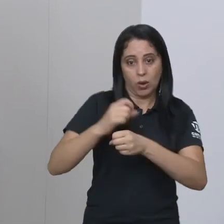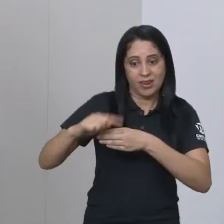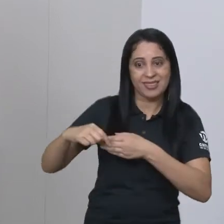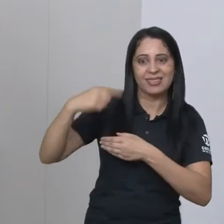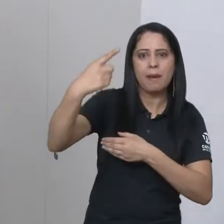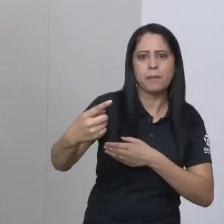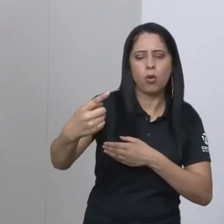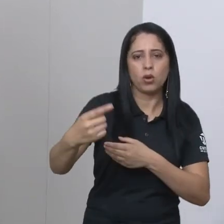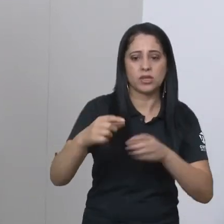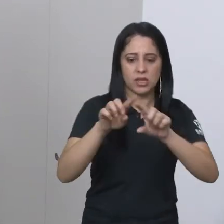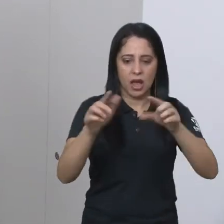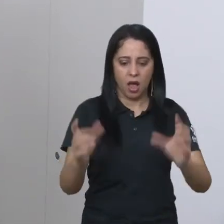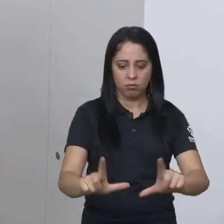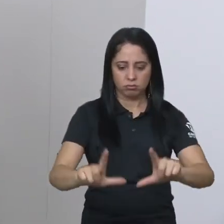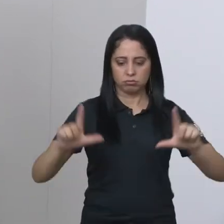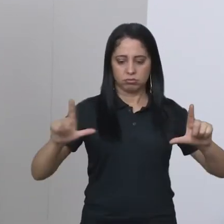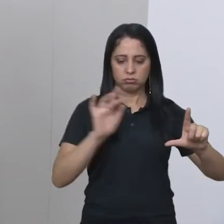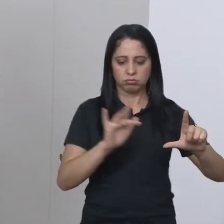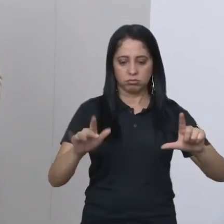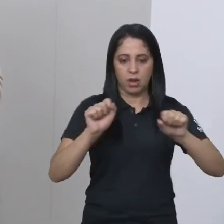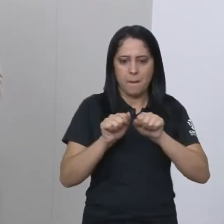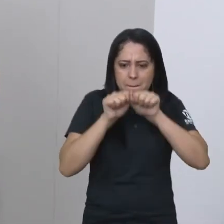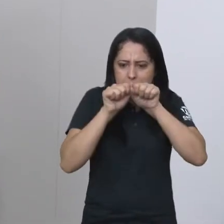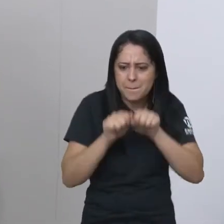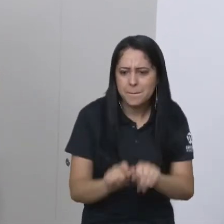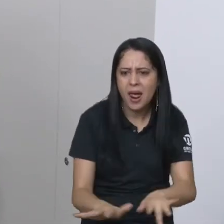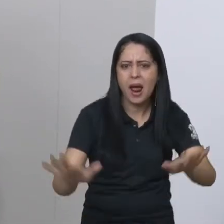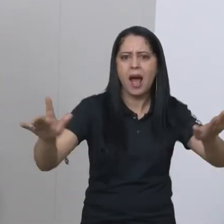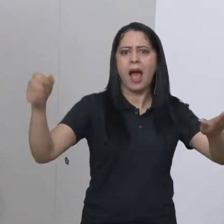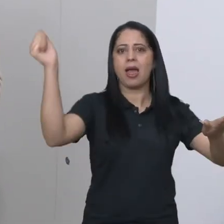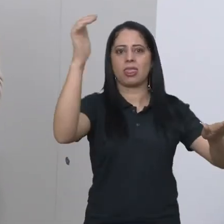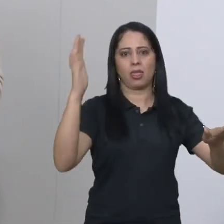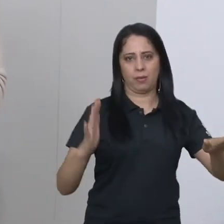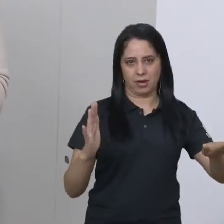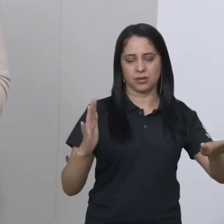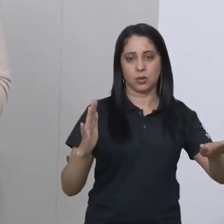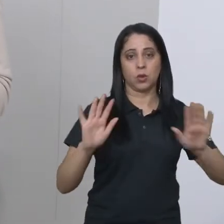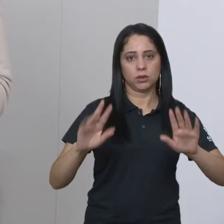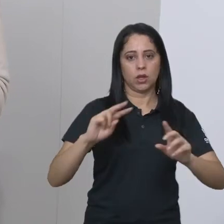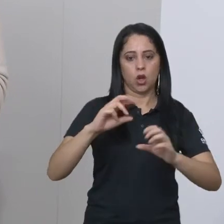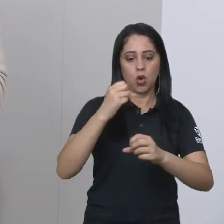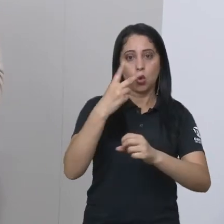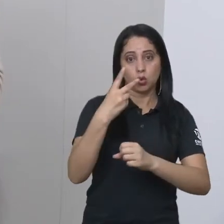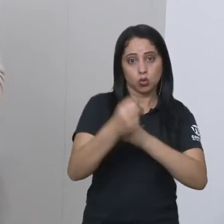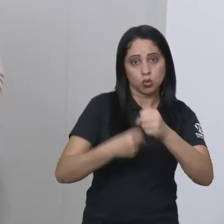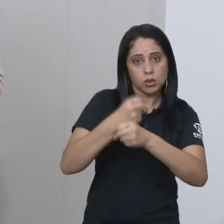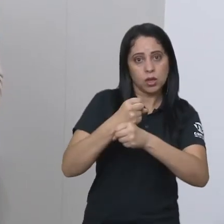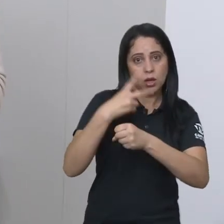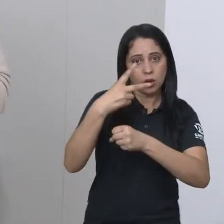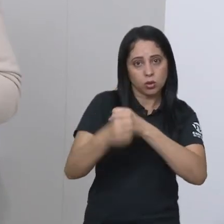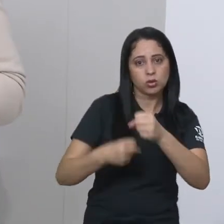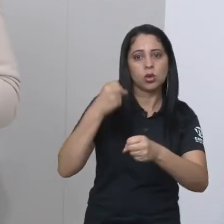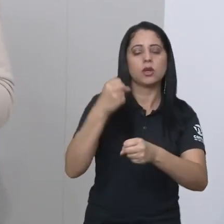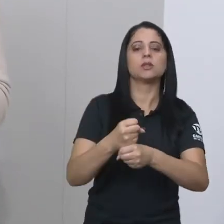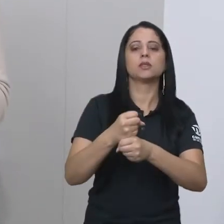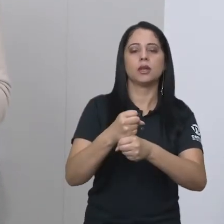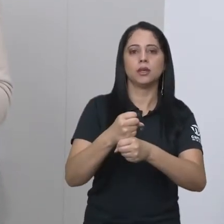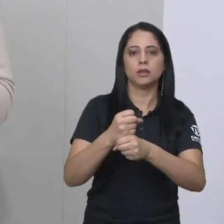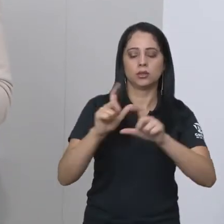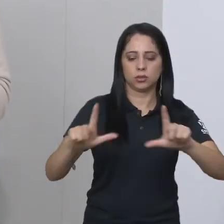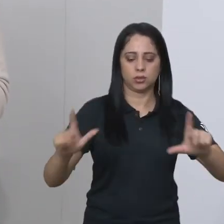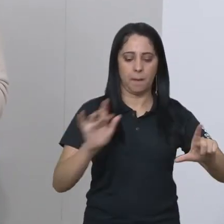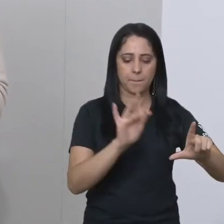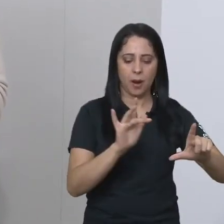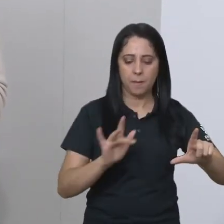já chegavam em todos os cantos do país. E desde então, a cada 2 anos, elas entram em ação para facilitar